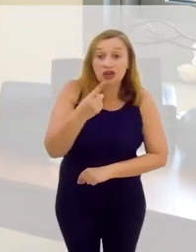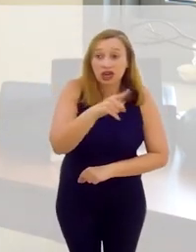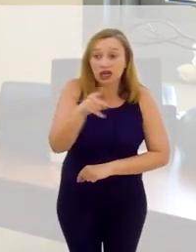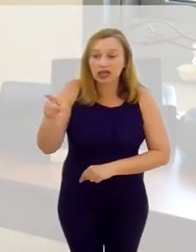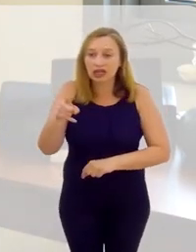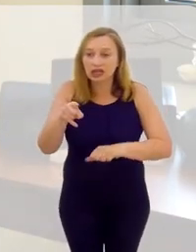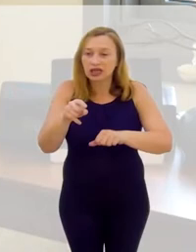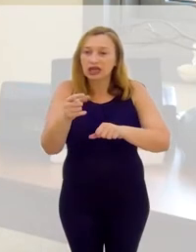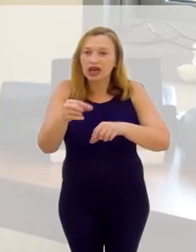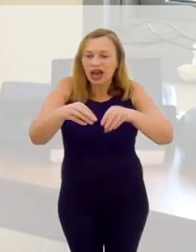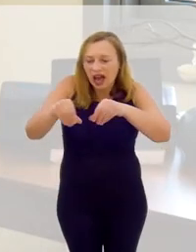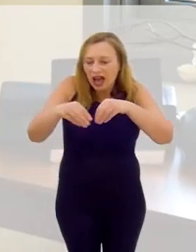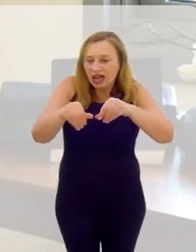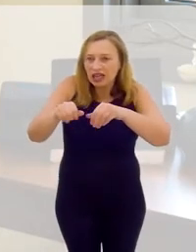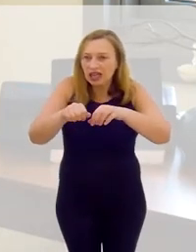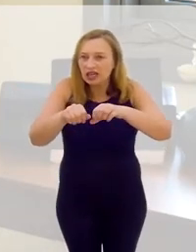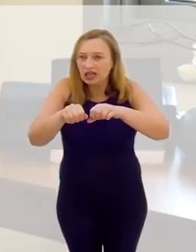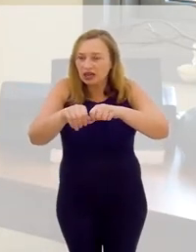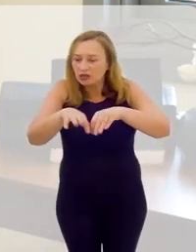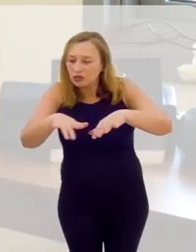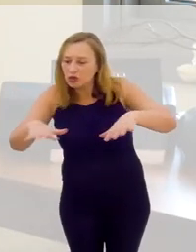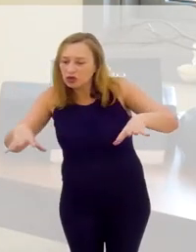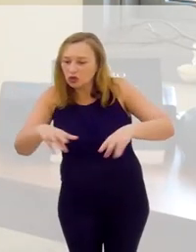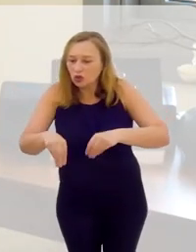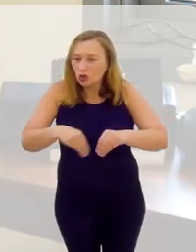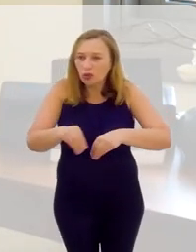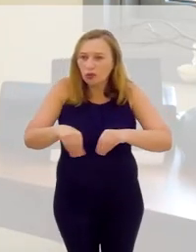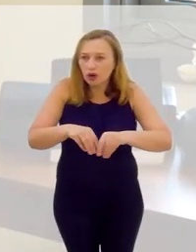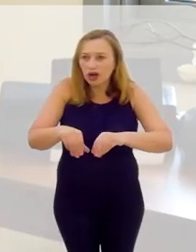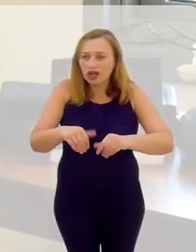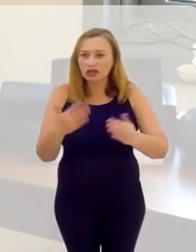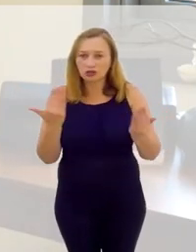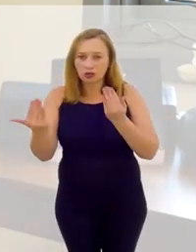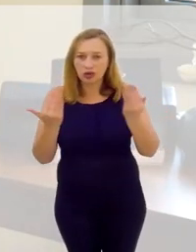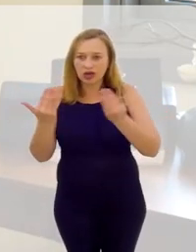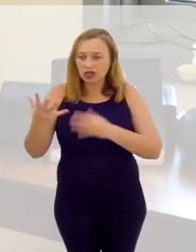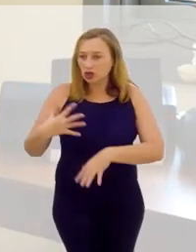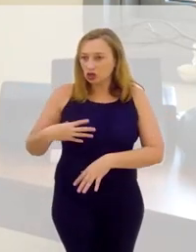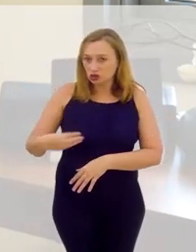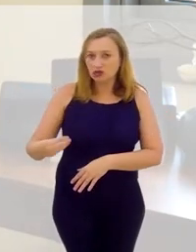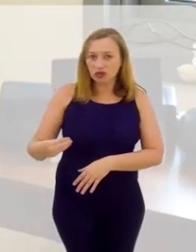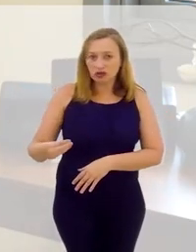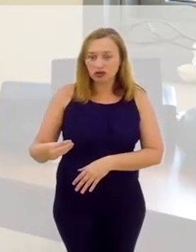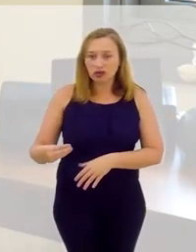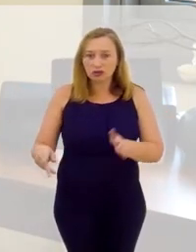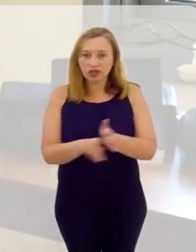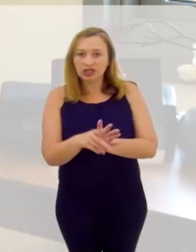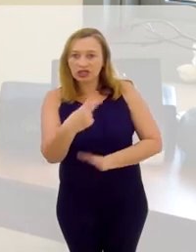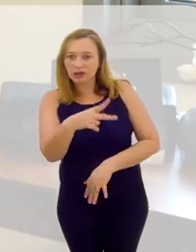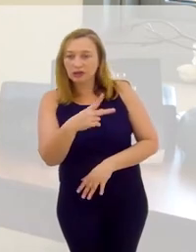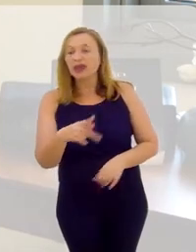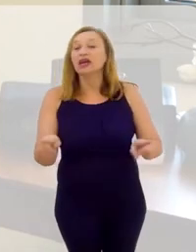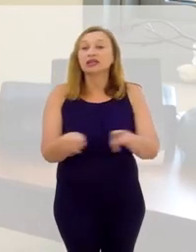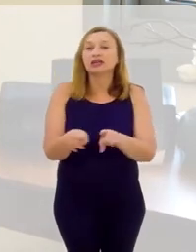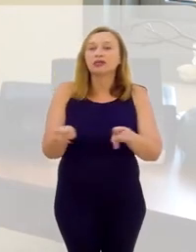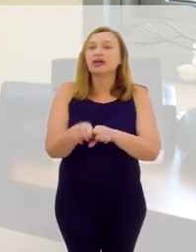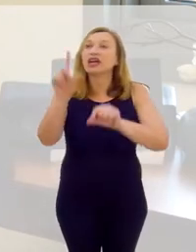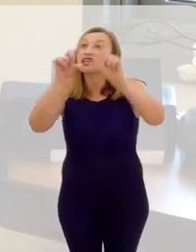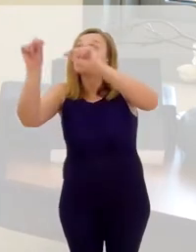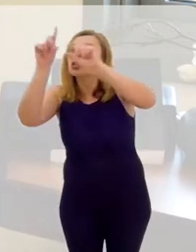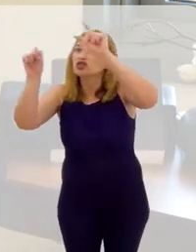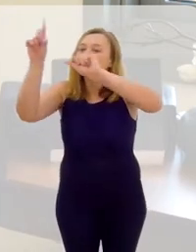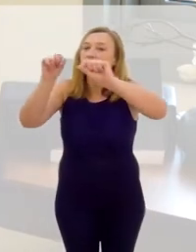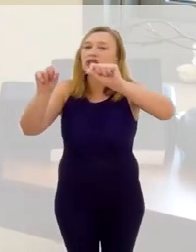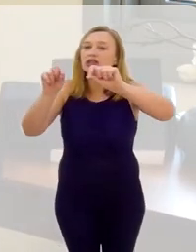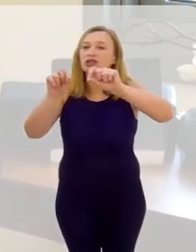você vê uma posteridade ali, a areia, né, simbolizando o terreno, o físico, que são os filhos nascidos dele.